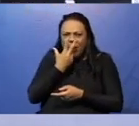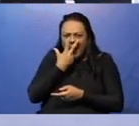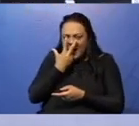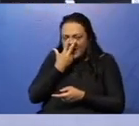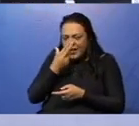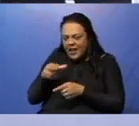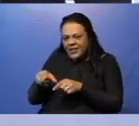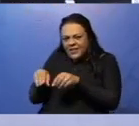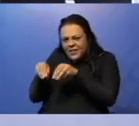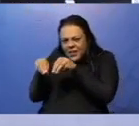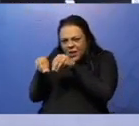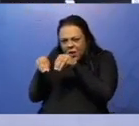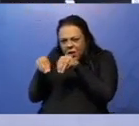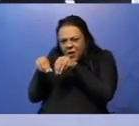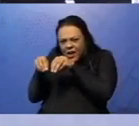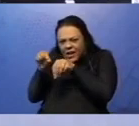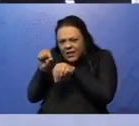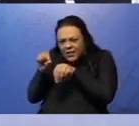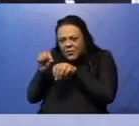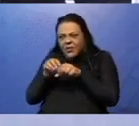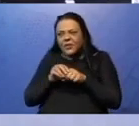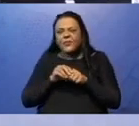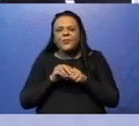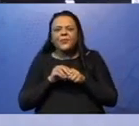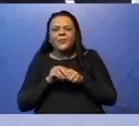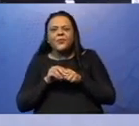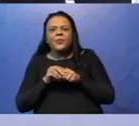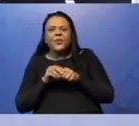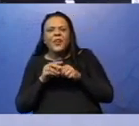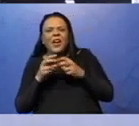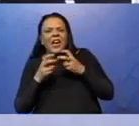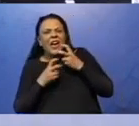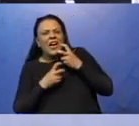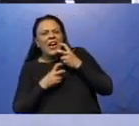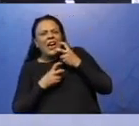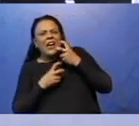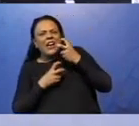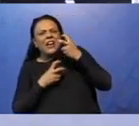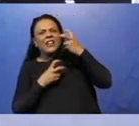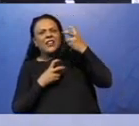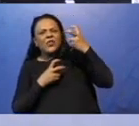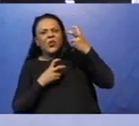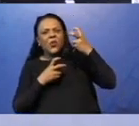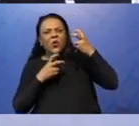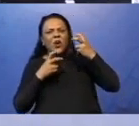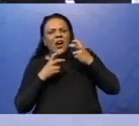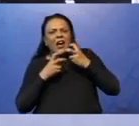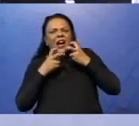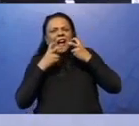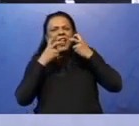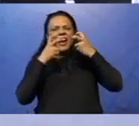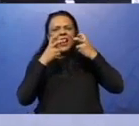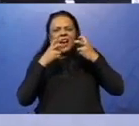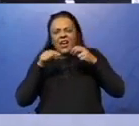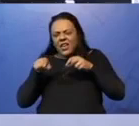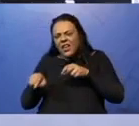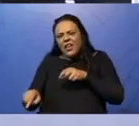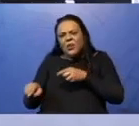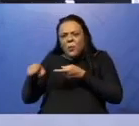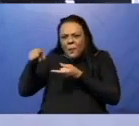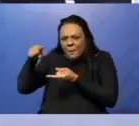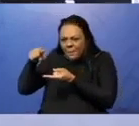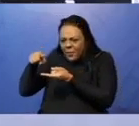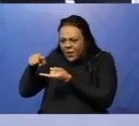tem, imagina que o lugar que ele está, talvez tenha um eco. Um grão de areia, areia, areia. Então mostra como que ele é pequeno,